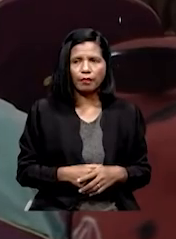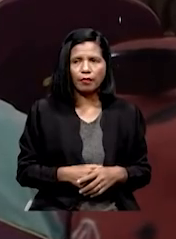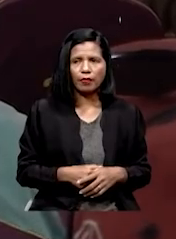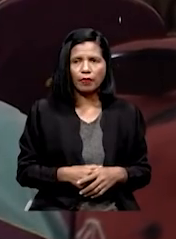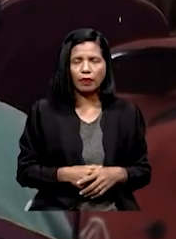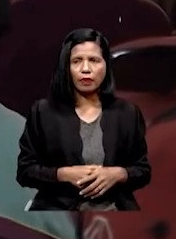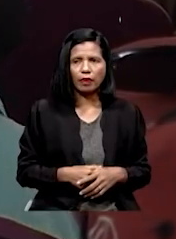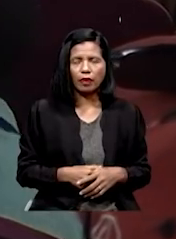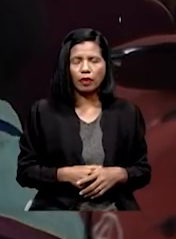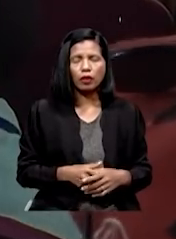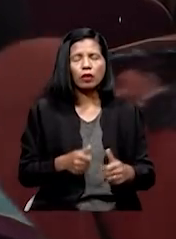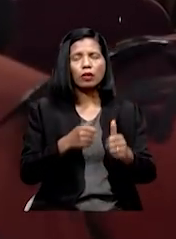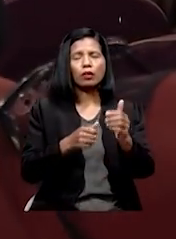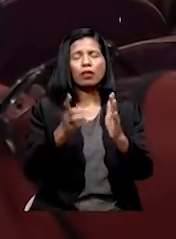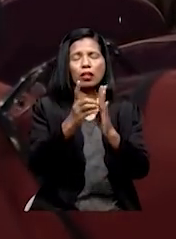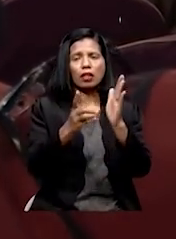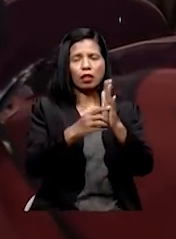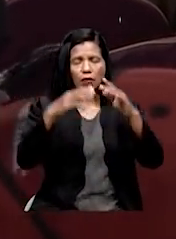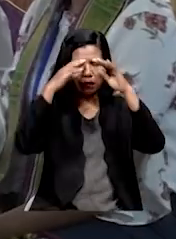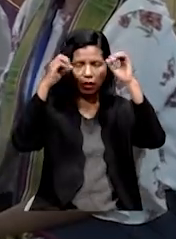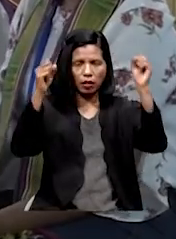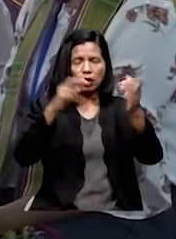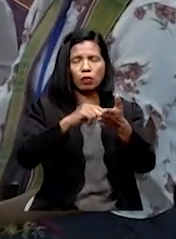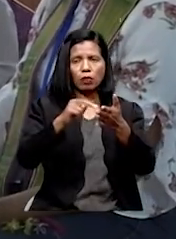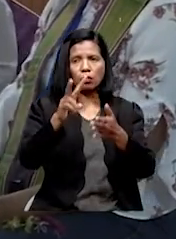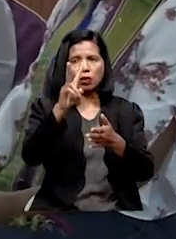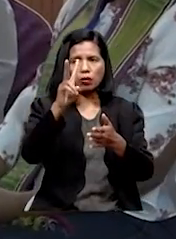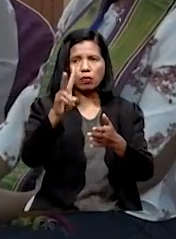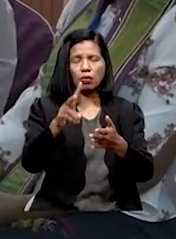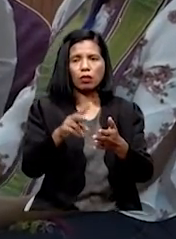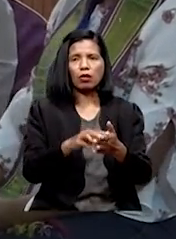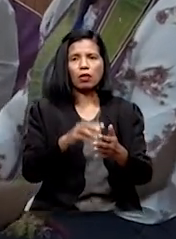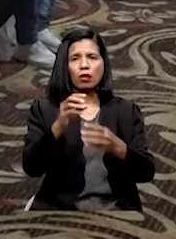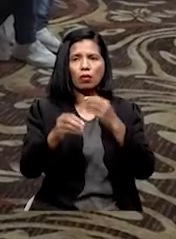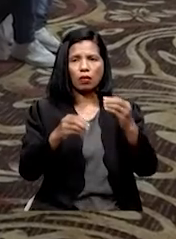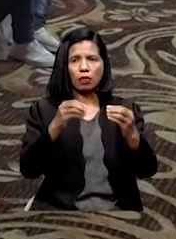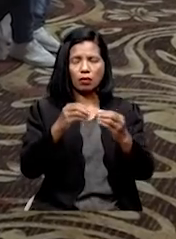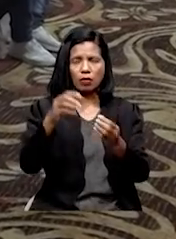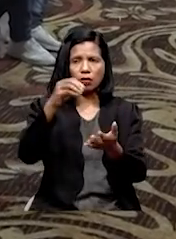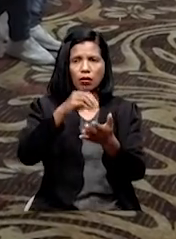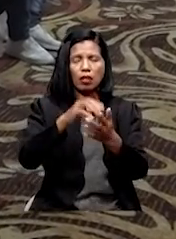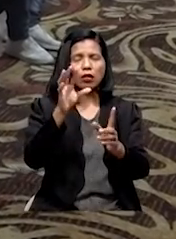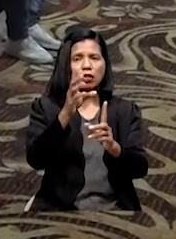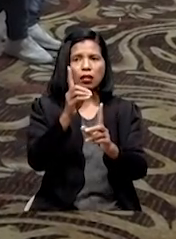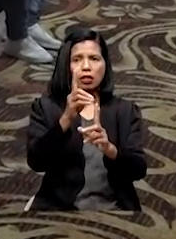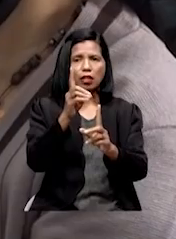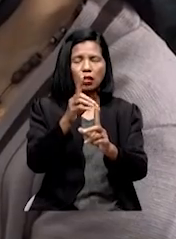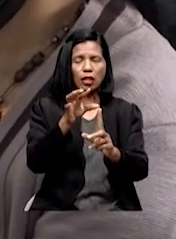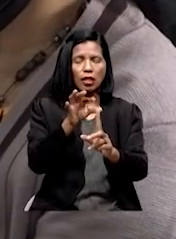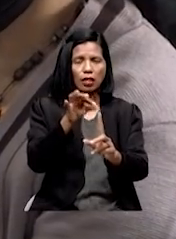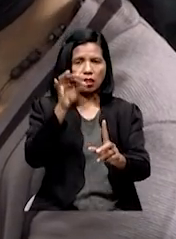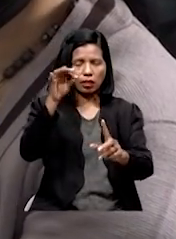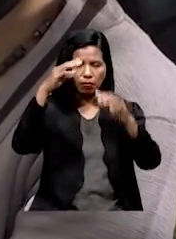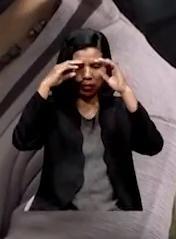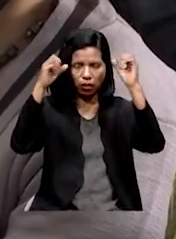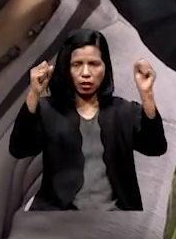O decreto presidente da República número Rua Barra de Rua Rua Nulo Recin Rua, com a marca data da eleição presidente da República, na